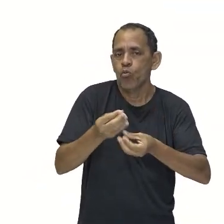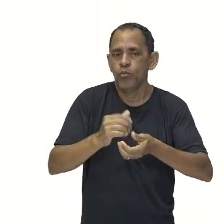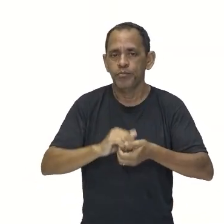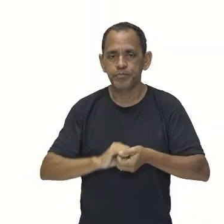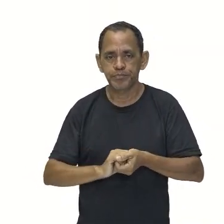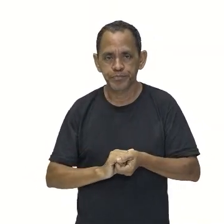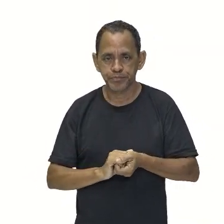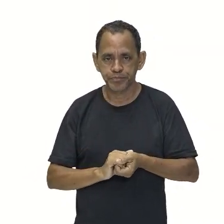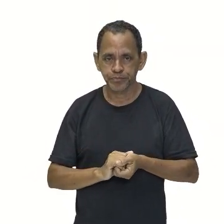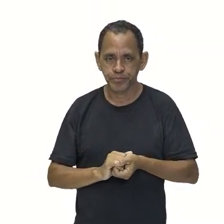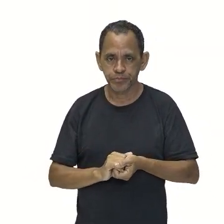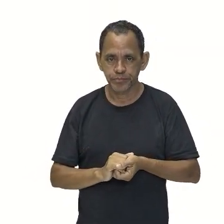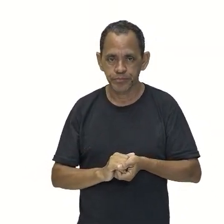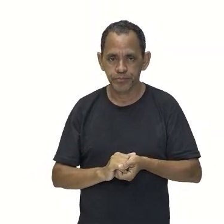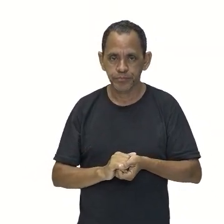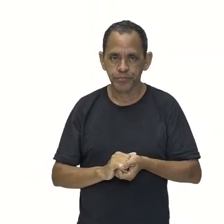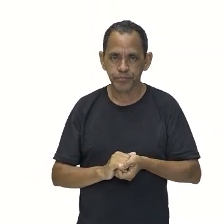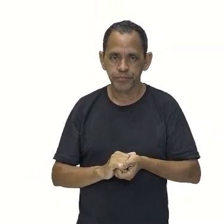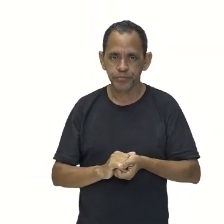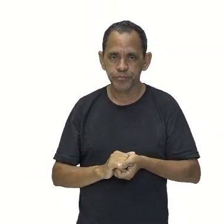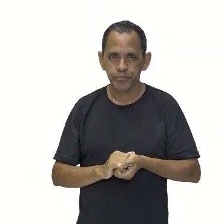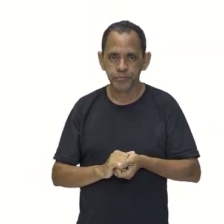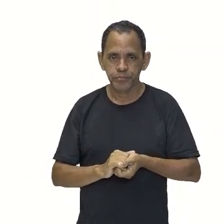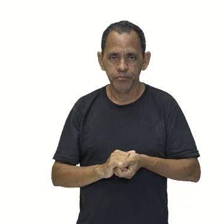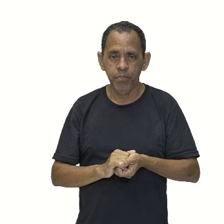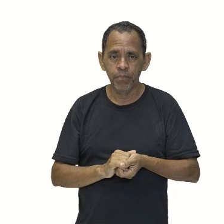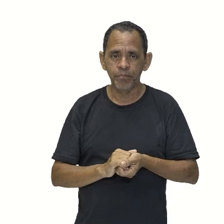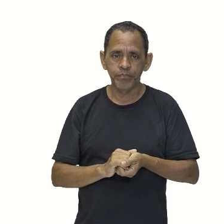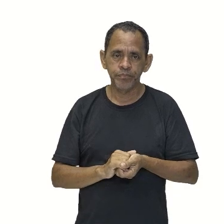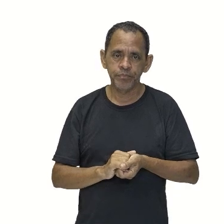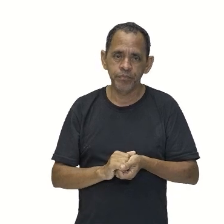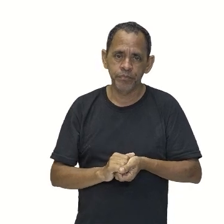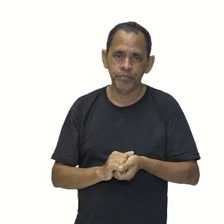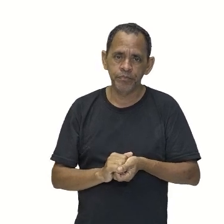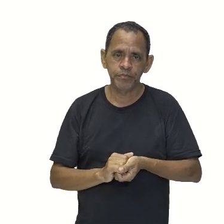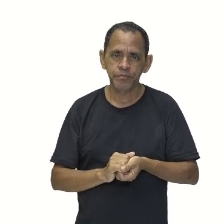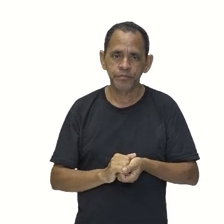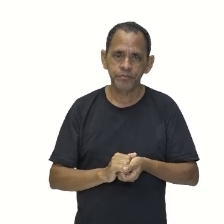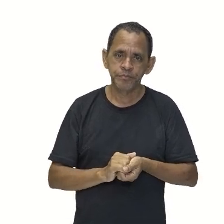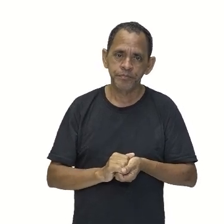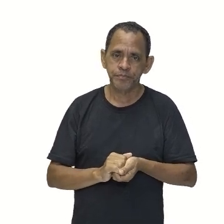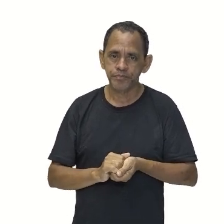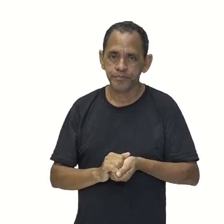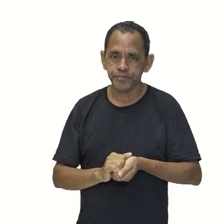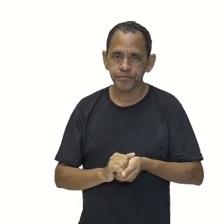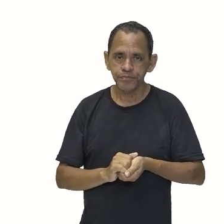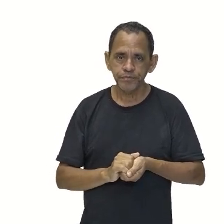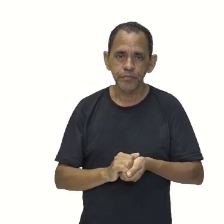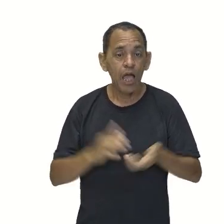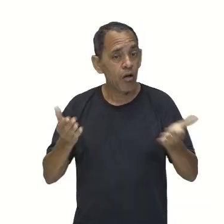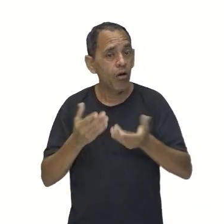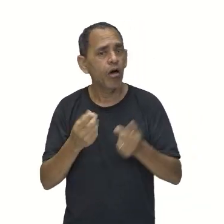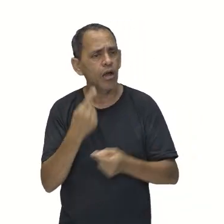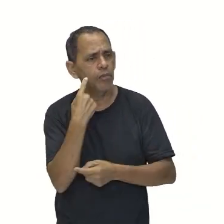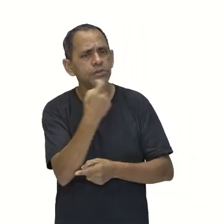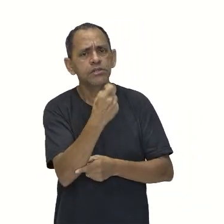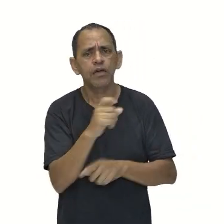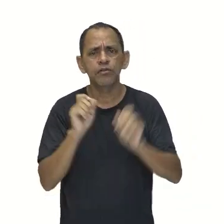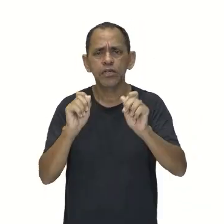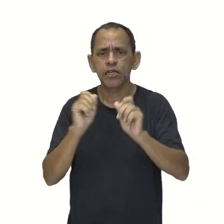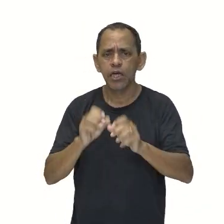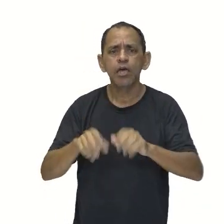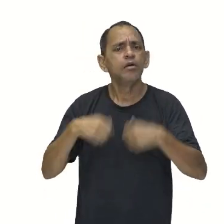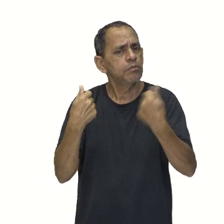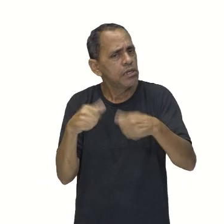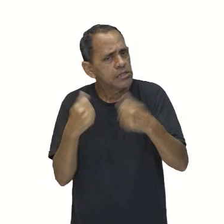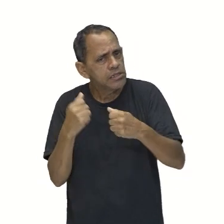só. Vamos ver aqui. Está aqui. Então, agora é conta, né? Observe que nós precisamos da altura ao